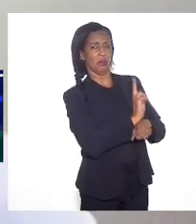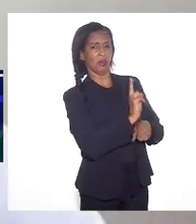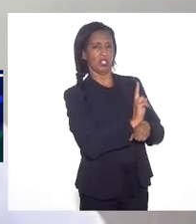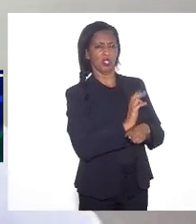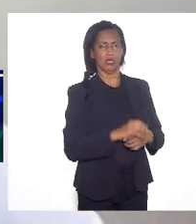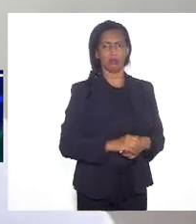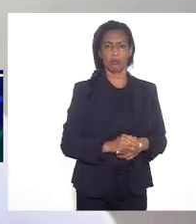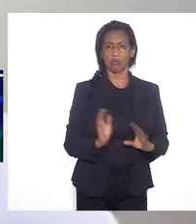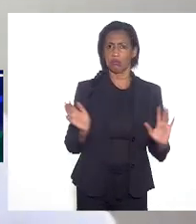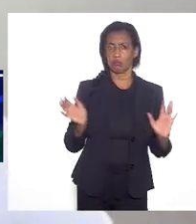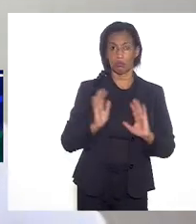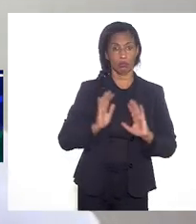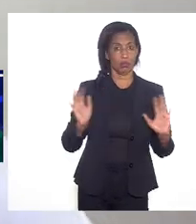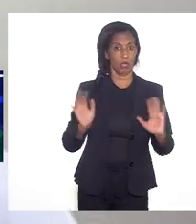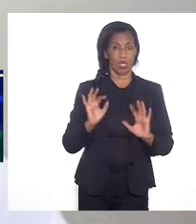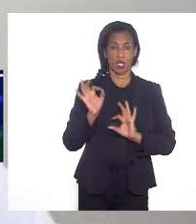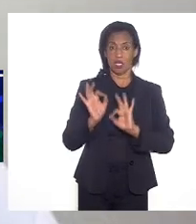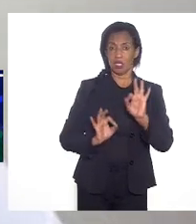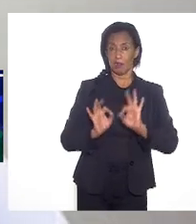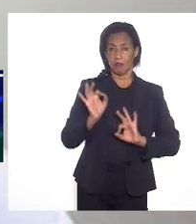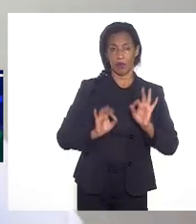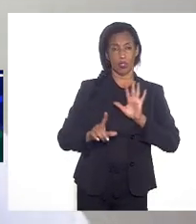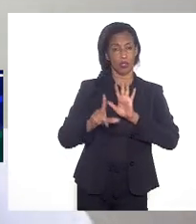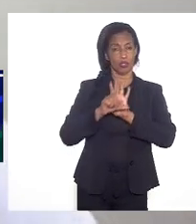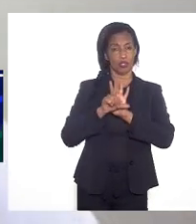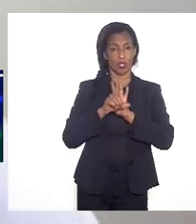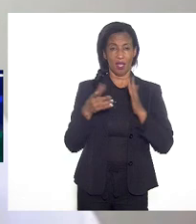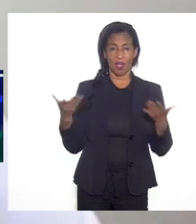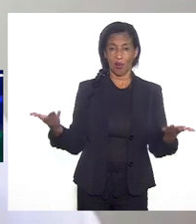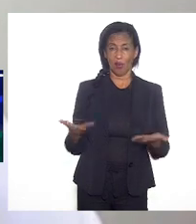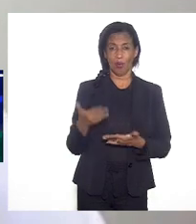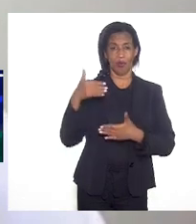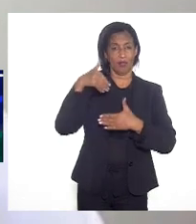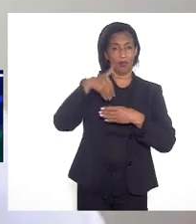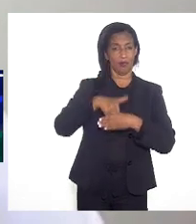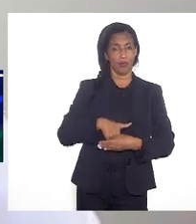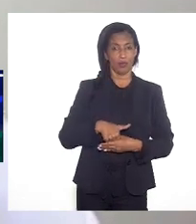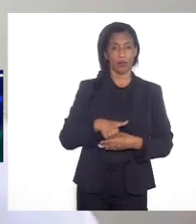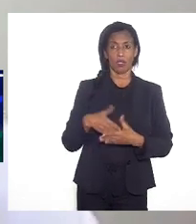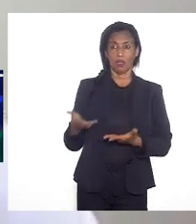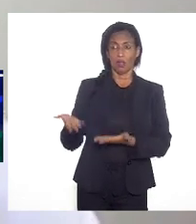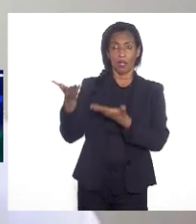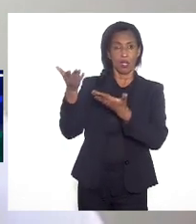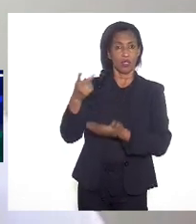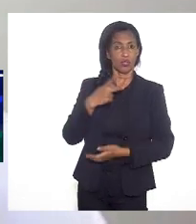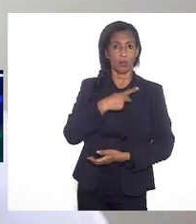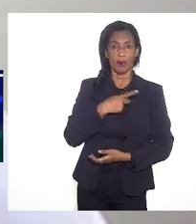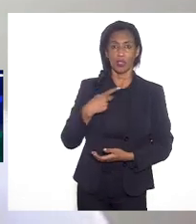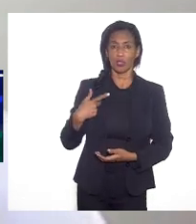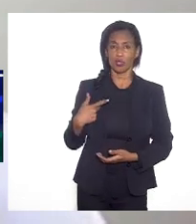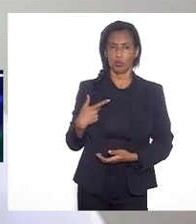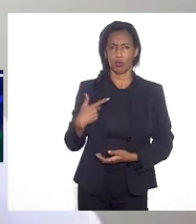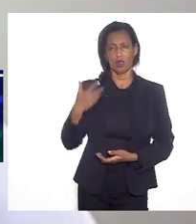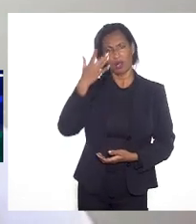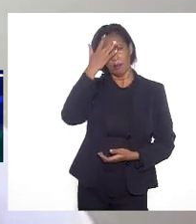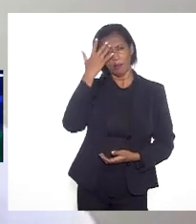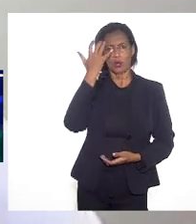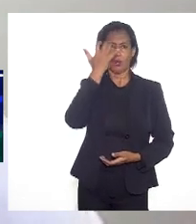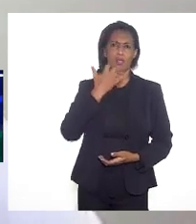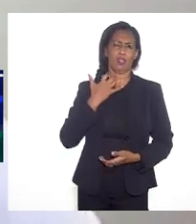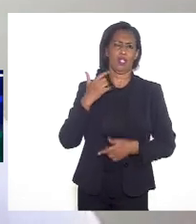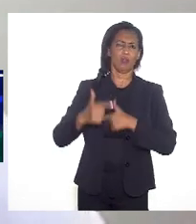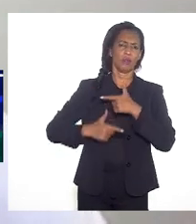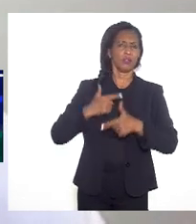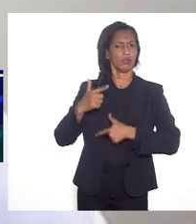aquilo. Esse projeto de lei agora que a gente está votando é um projeto de lei de uma pastora, uma pessoa séria, uma pessoa